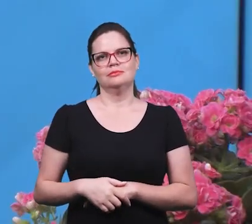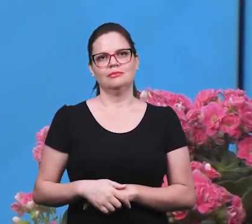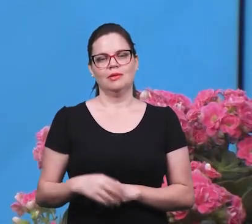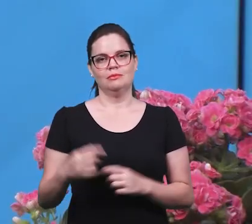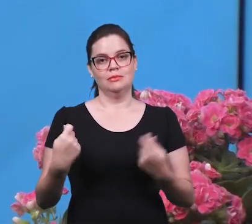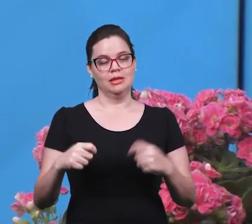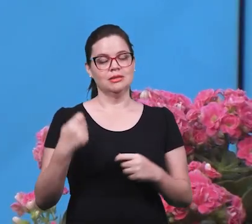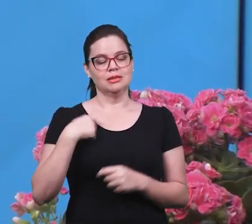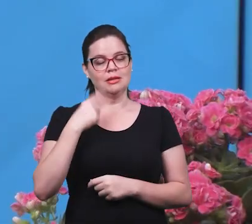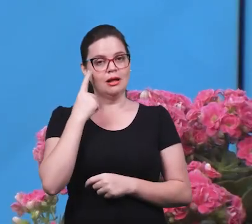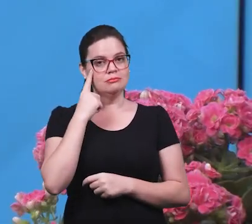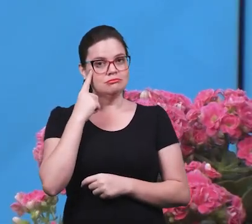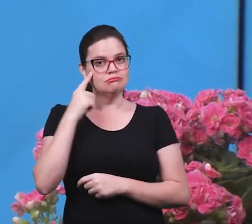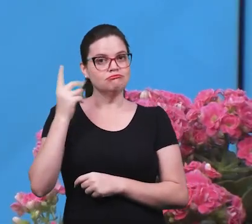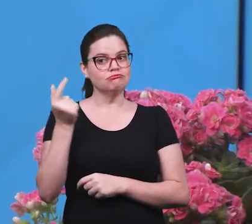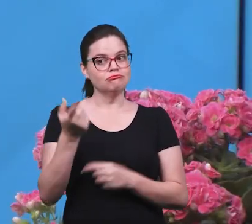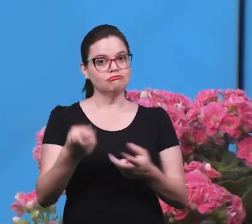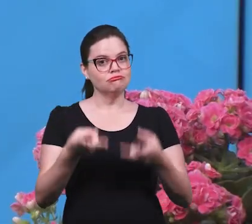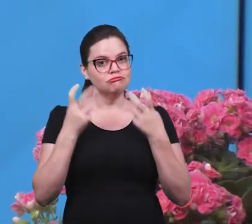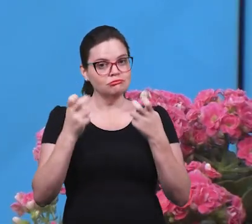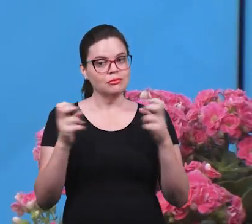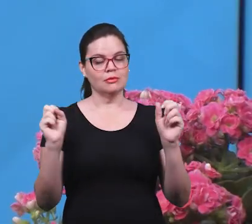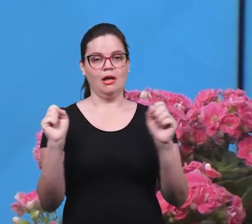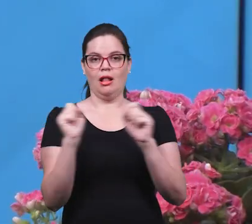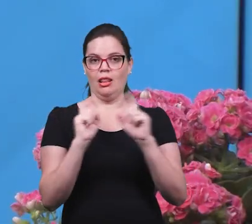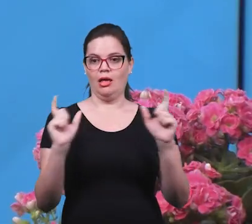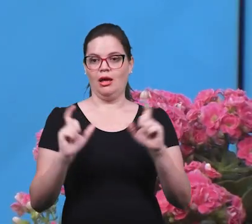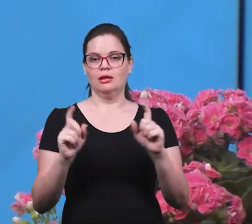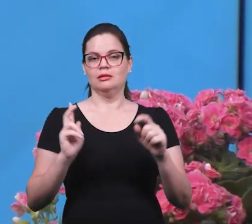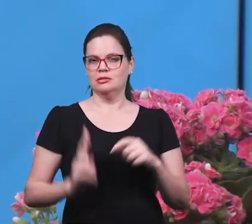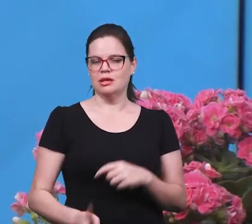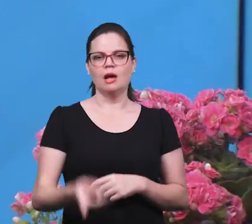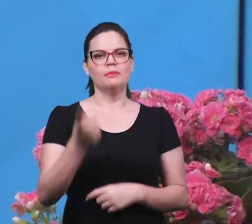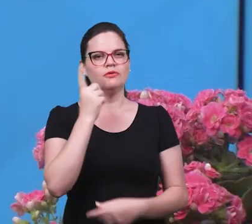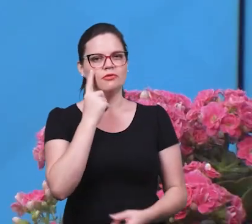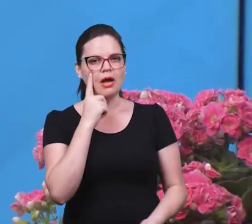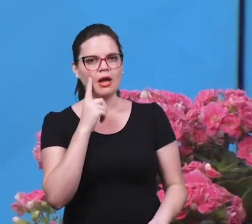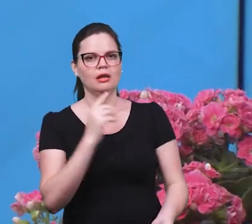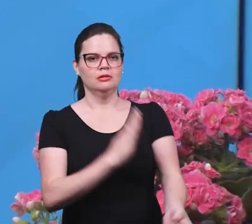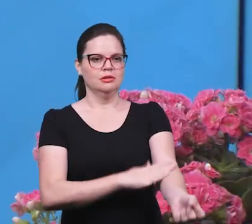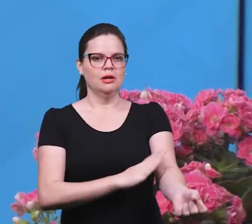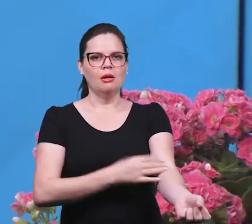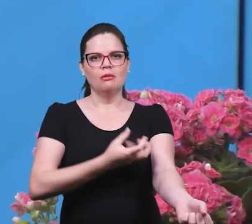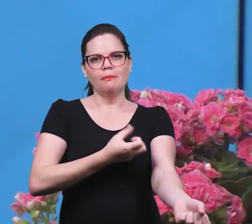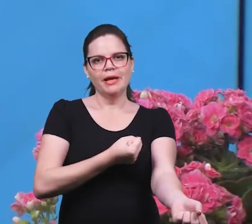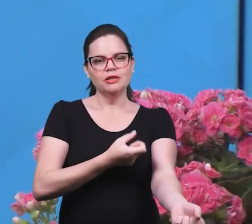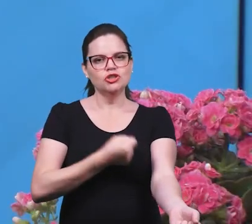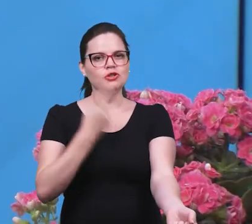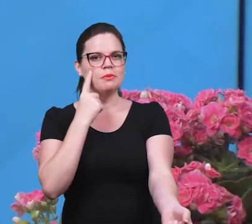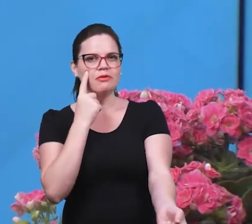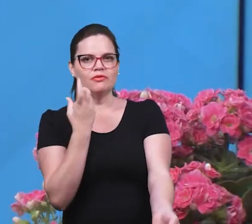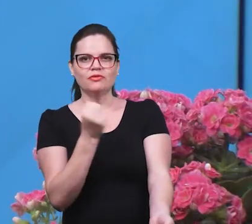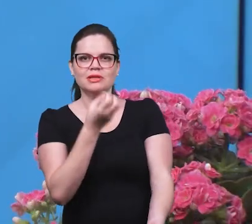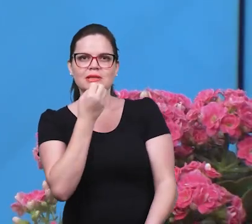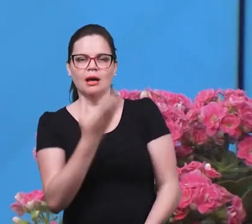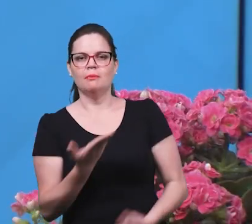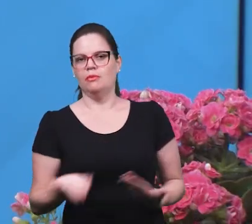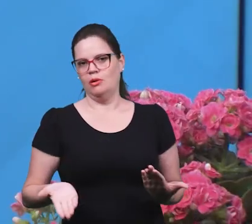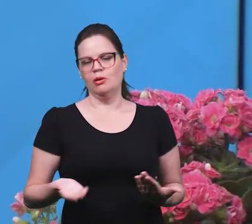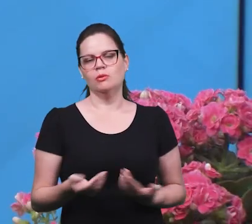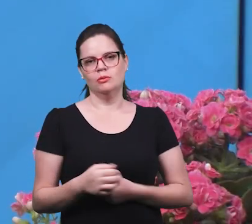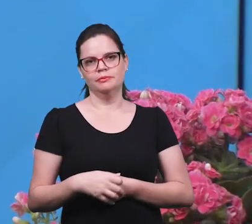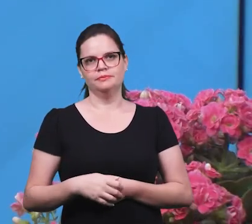a pulga atrás da orelha, né? Aham. Ficar ali sempre medindo, né? Sempre tentando rastrear precocemente é um bom